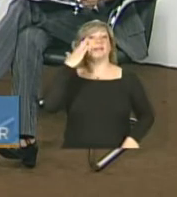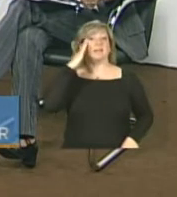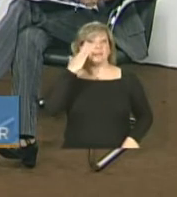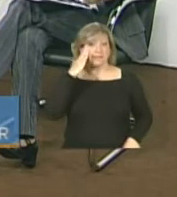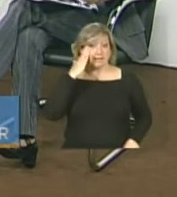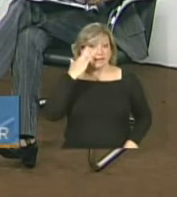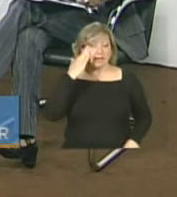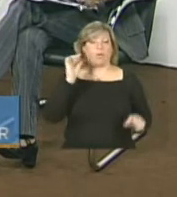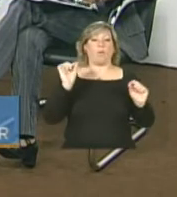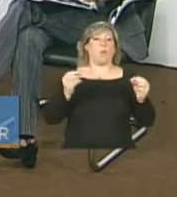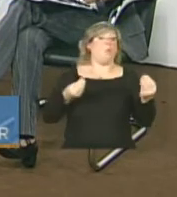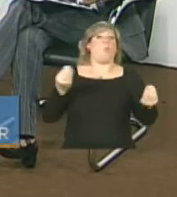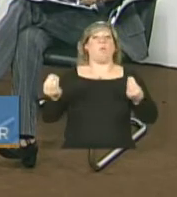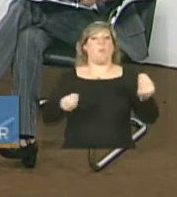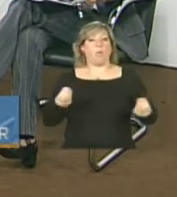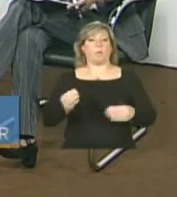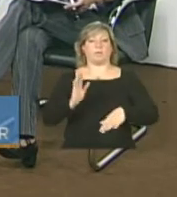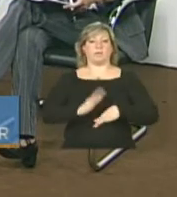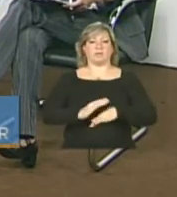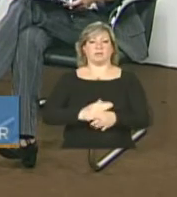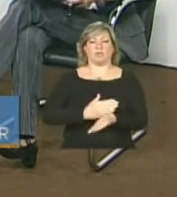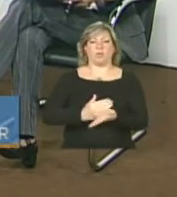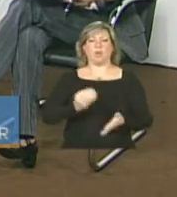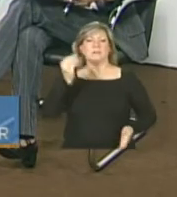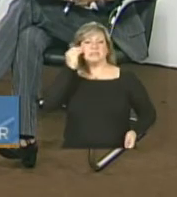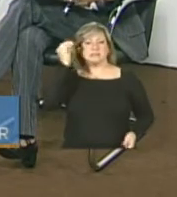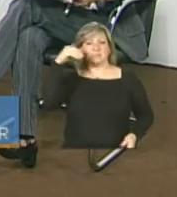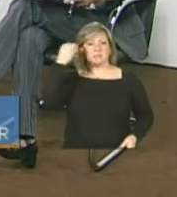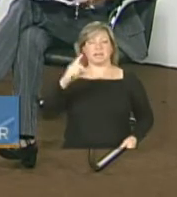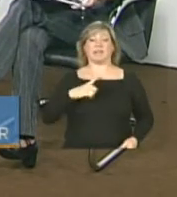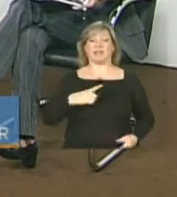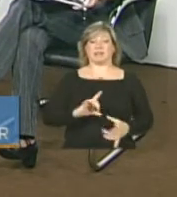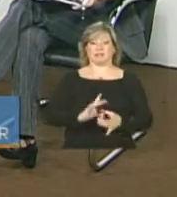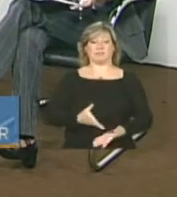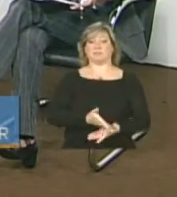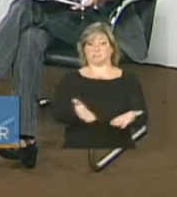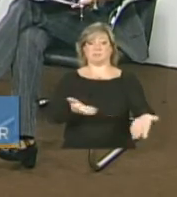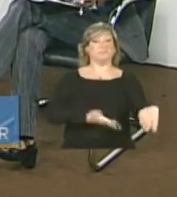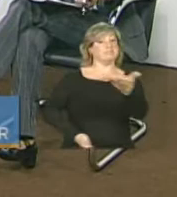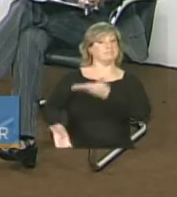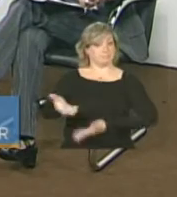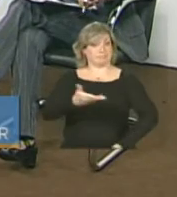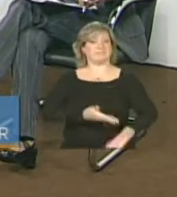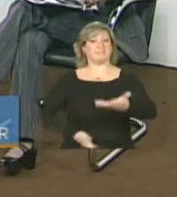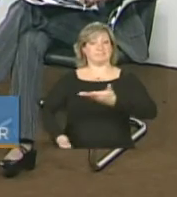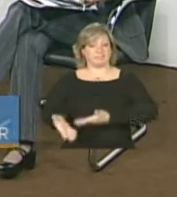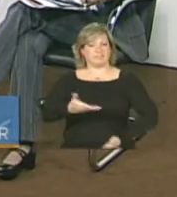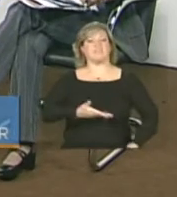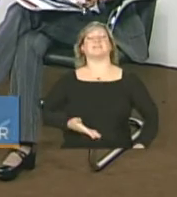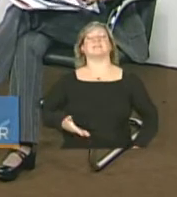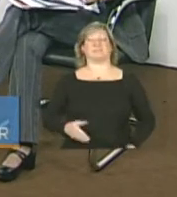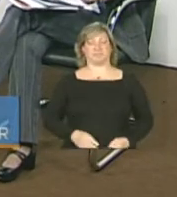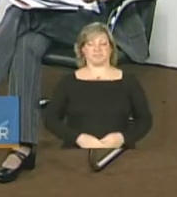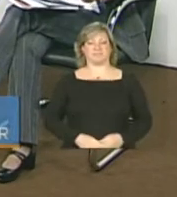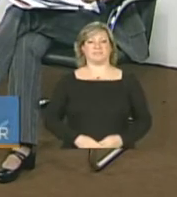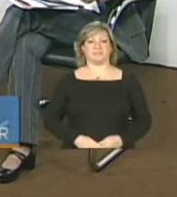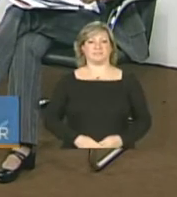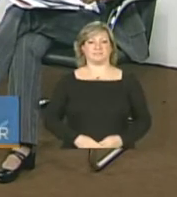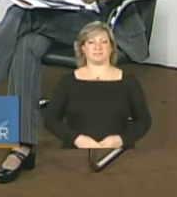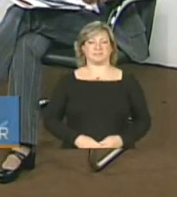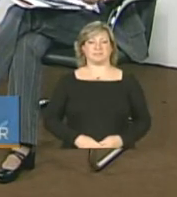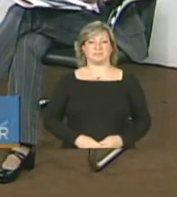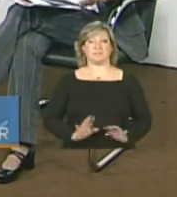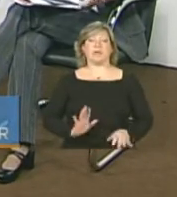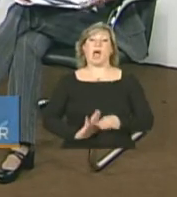sobre as iniciativas, as experiências que estão acontecendo e troca, né? Um momento de intercâmbio, exatamente. E